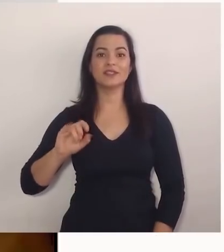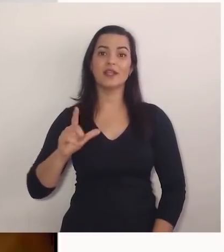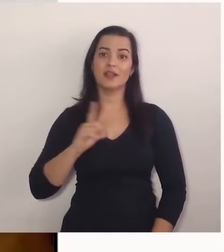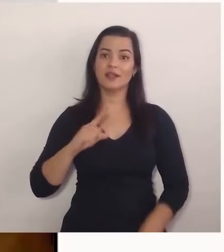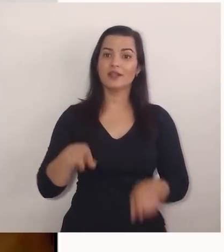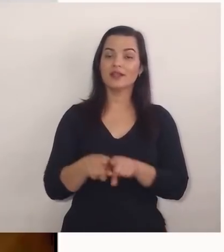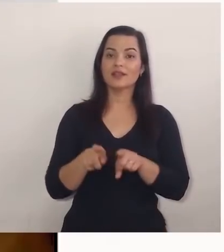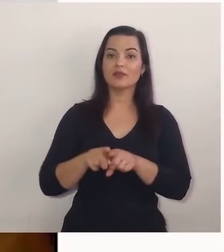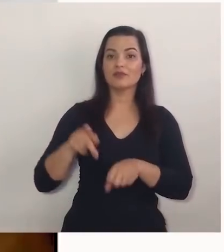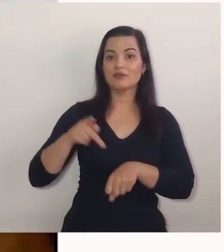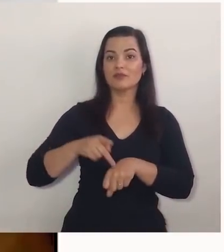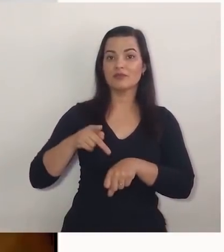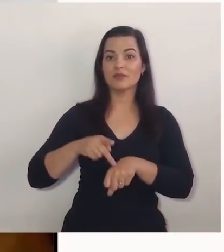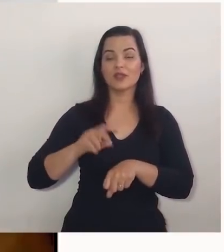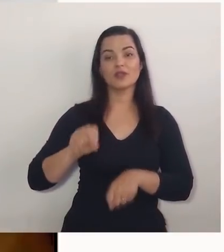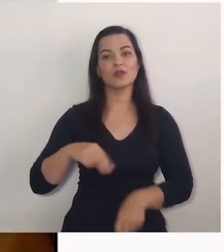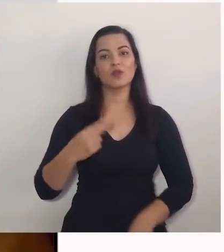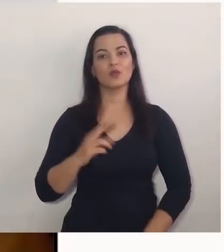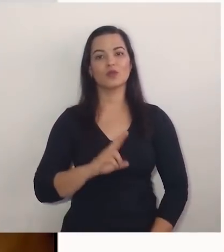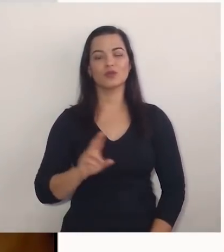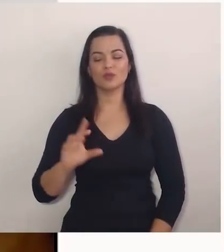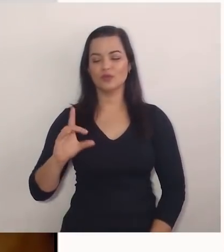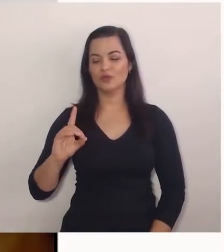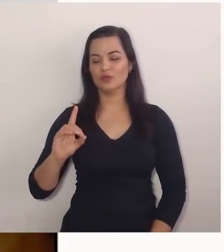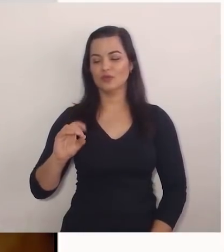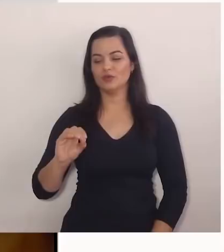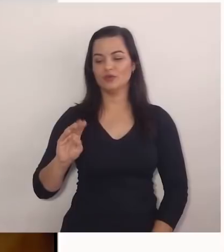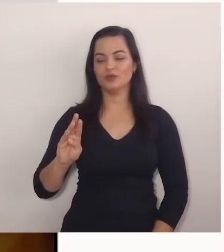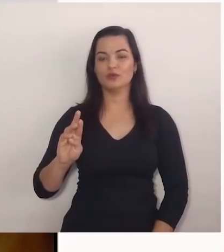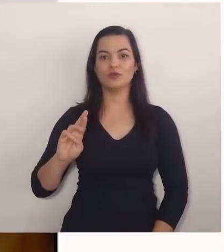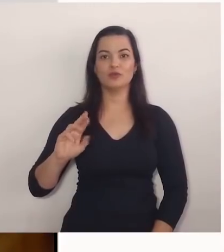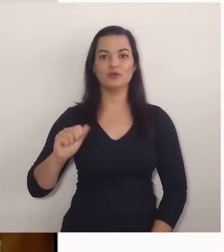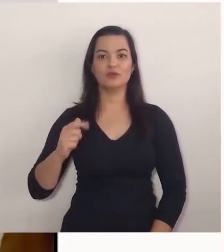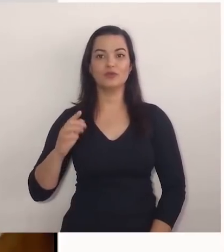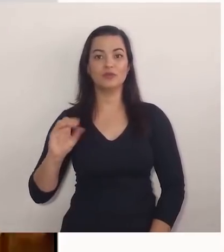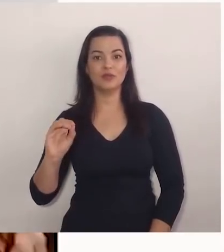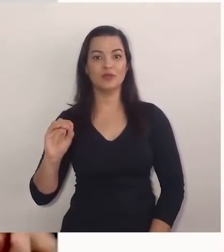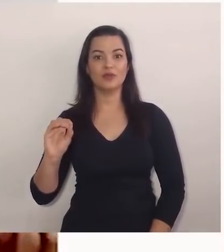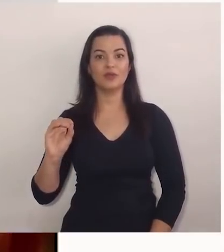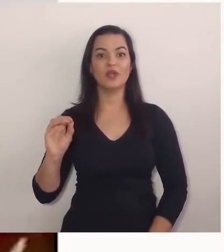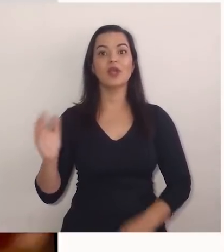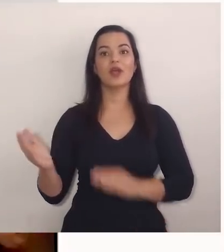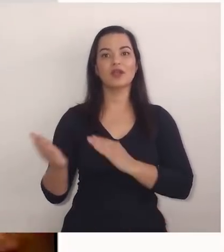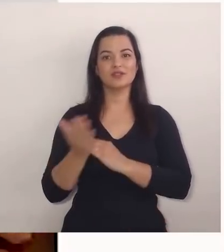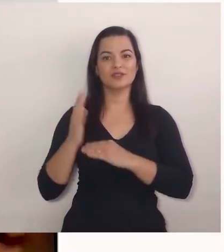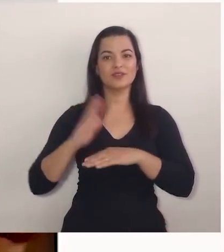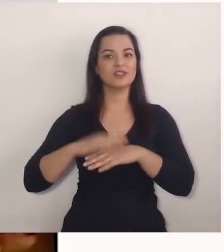dobrão, que serve para utilizarmos e tirarmos o som do instrumento.